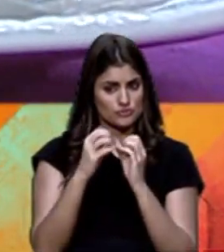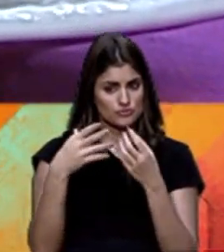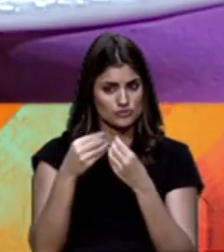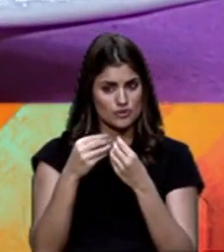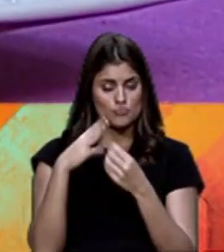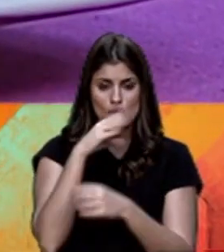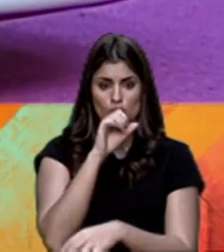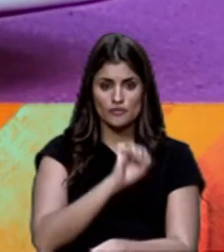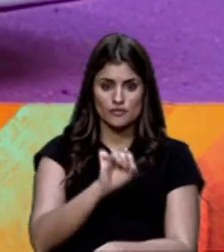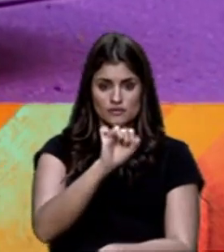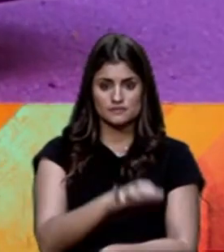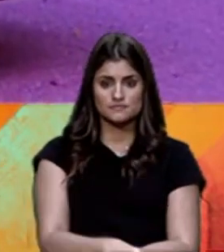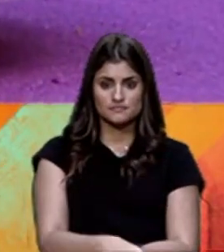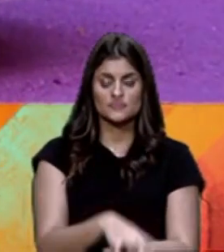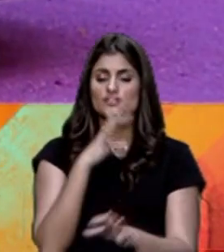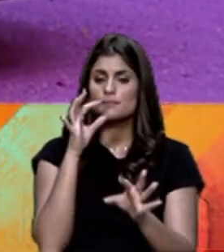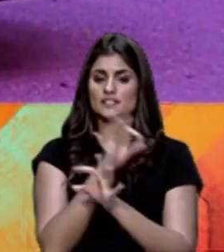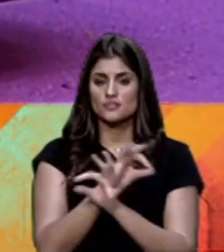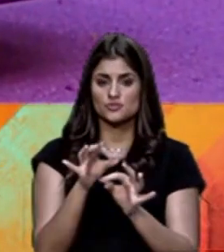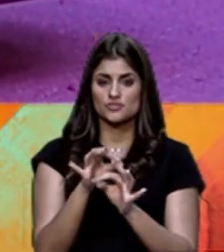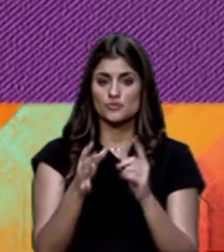teu pãozinho. Portanto, maravilha!